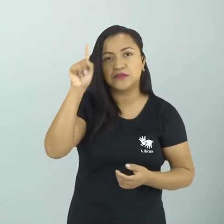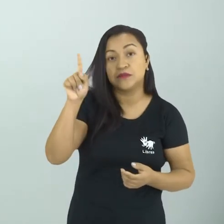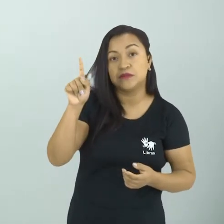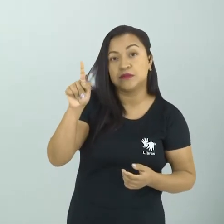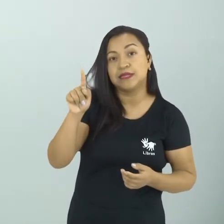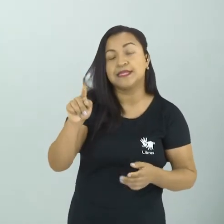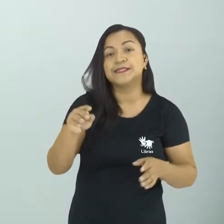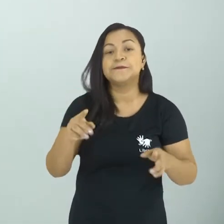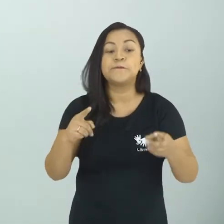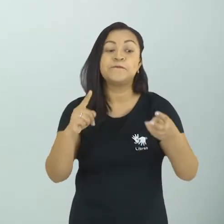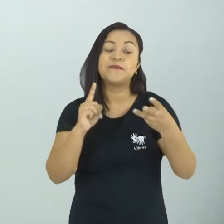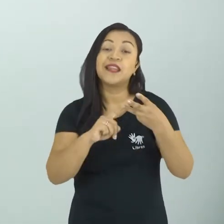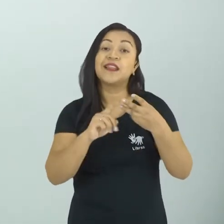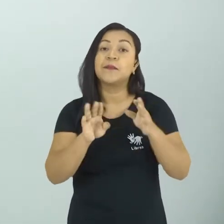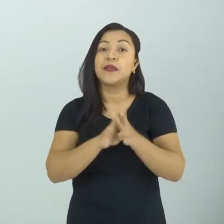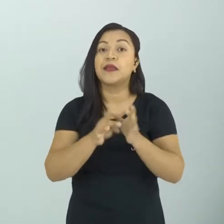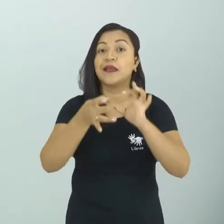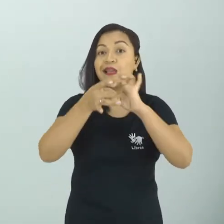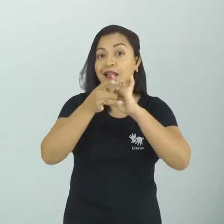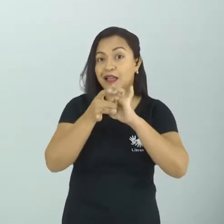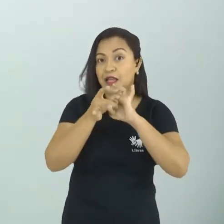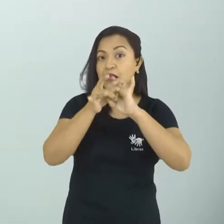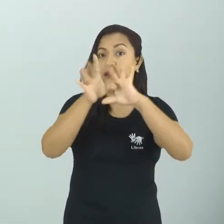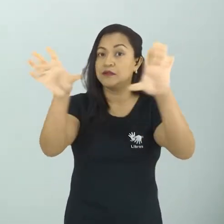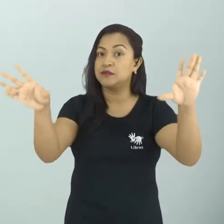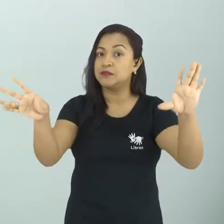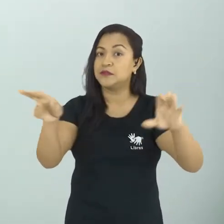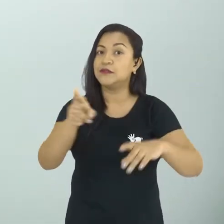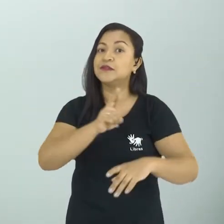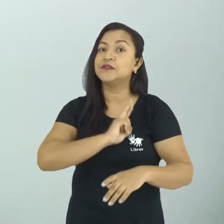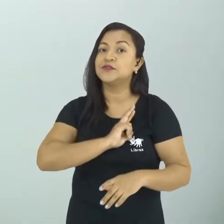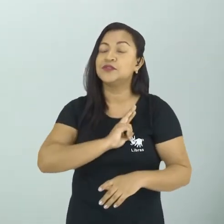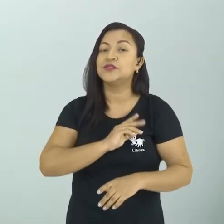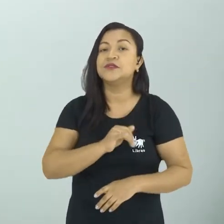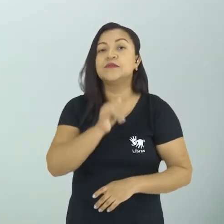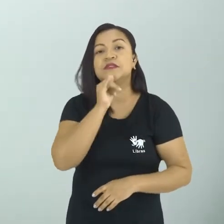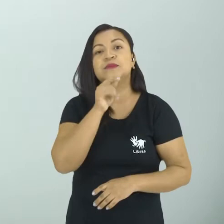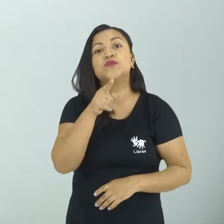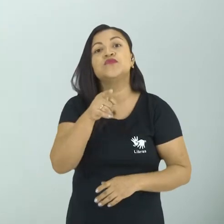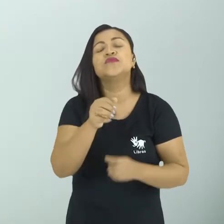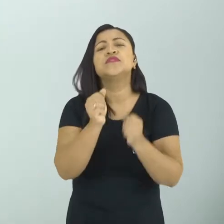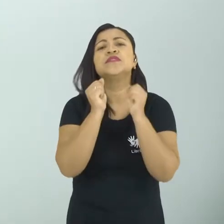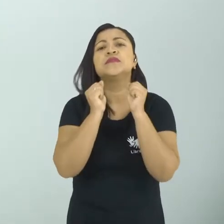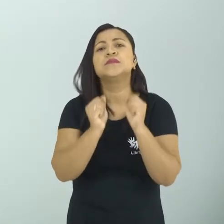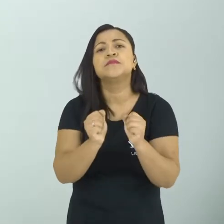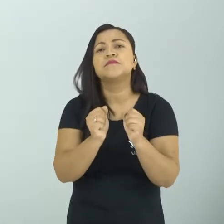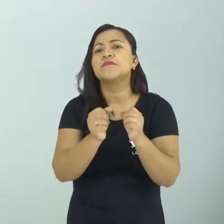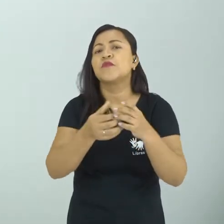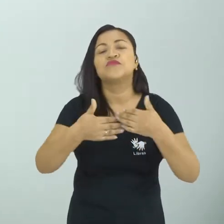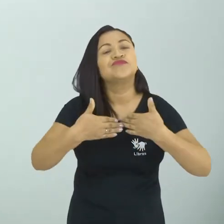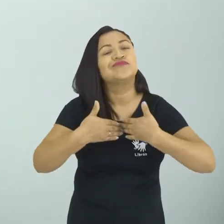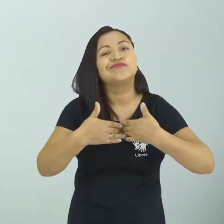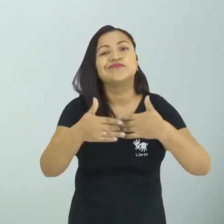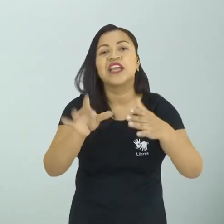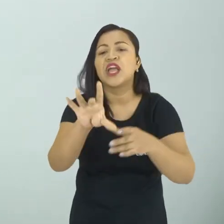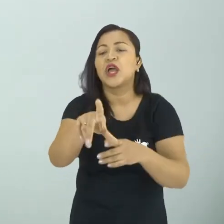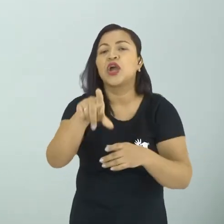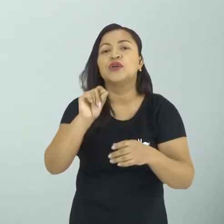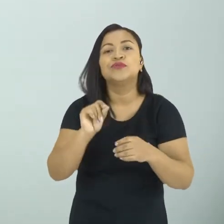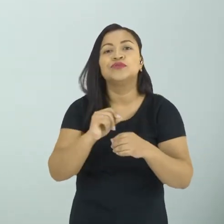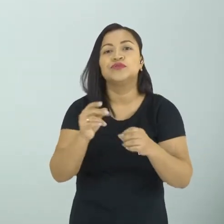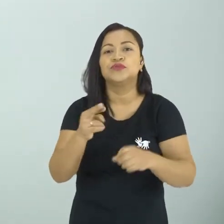ou seja, liberdade religiosa. Você pode seguir a religião que você julga